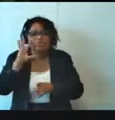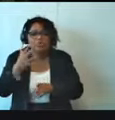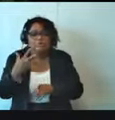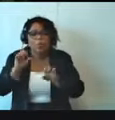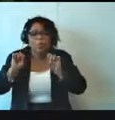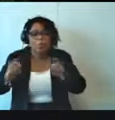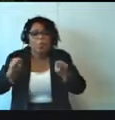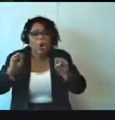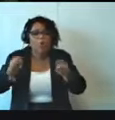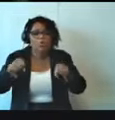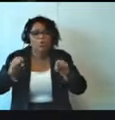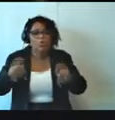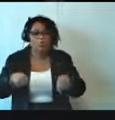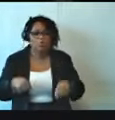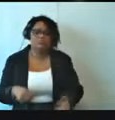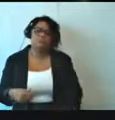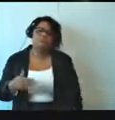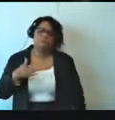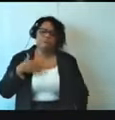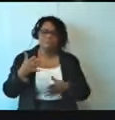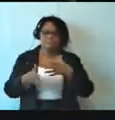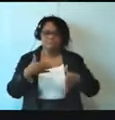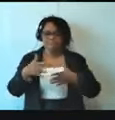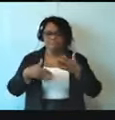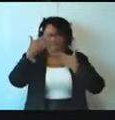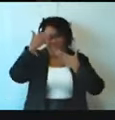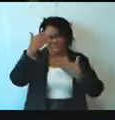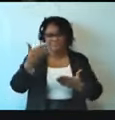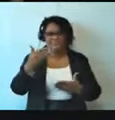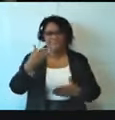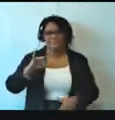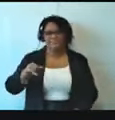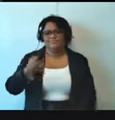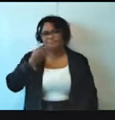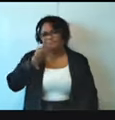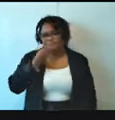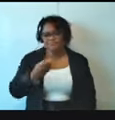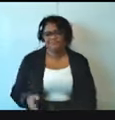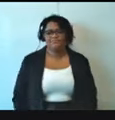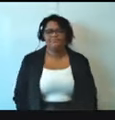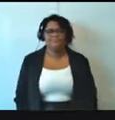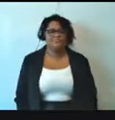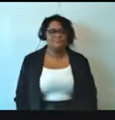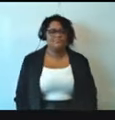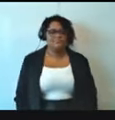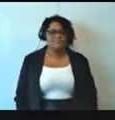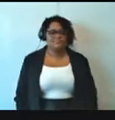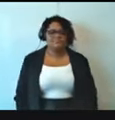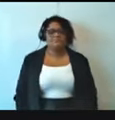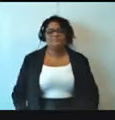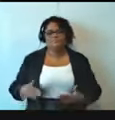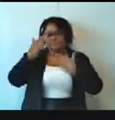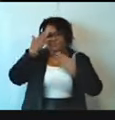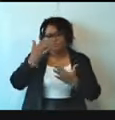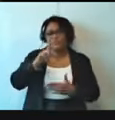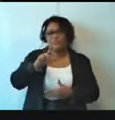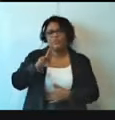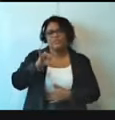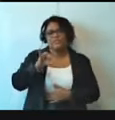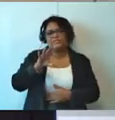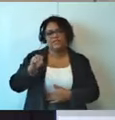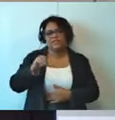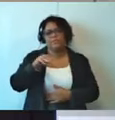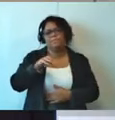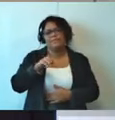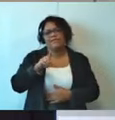são as minhas palavras, vereador, e muito obrigado pela oportunidade. Obrigado, Luciano Medrado, pelas palavras. Vamos seguir